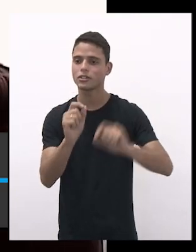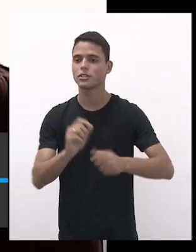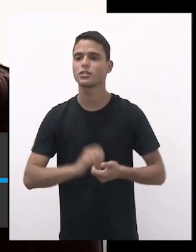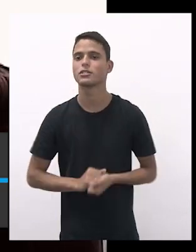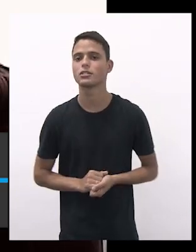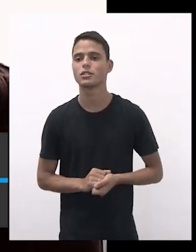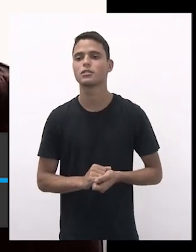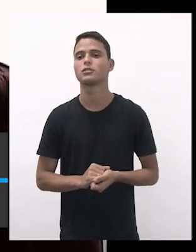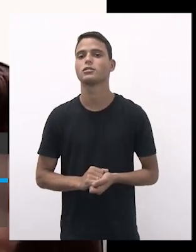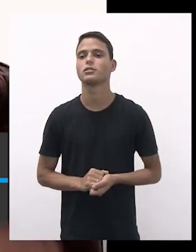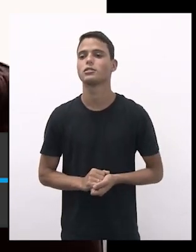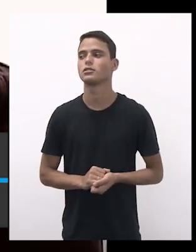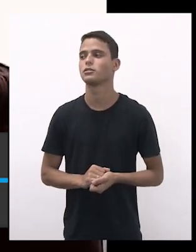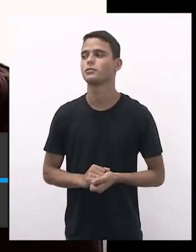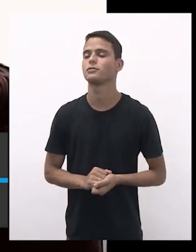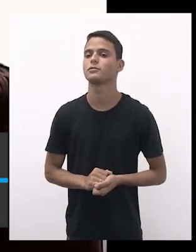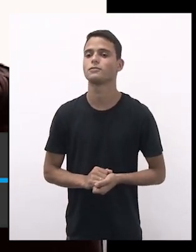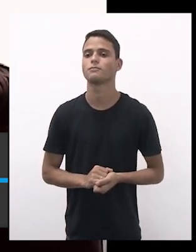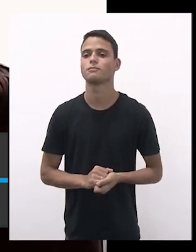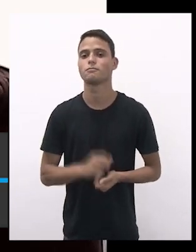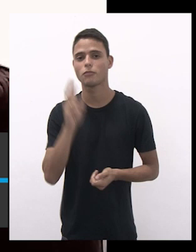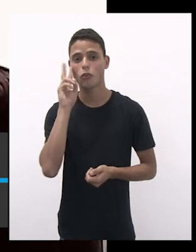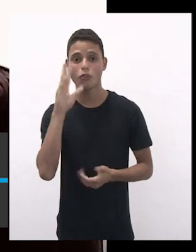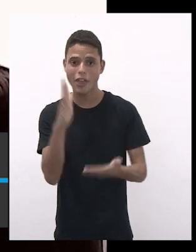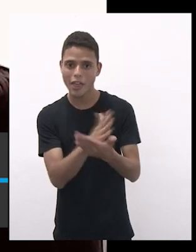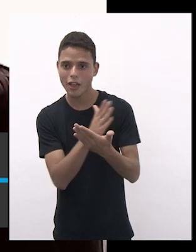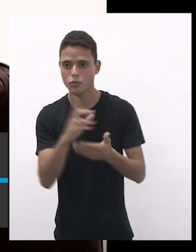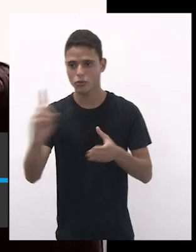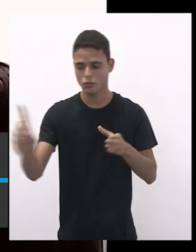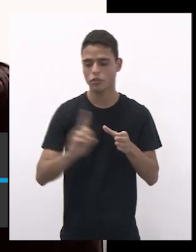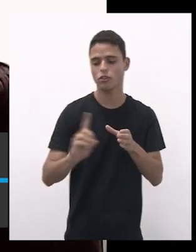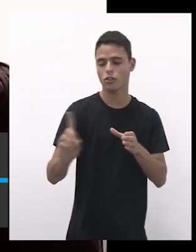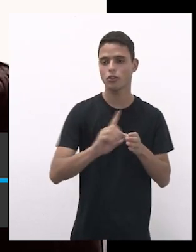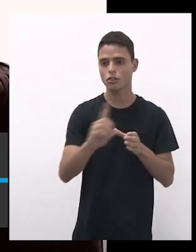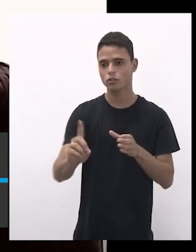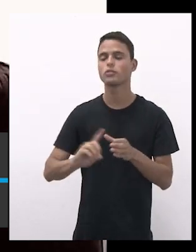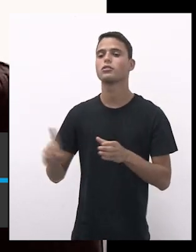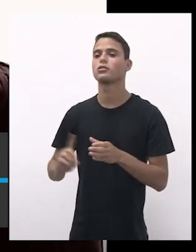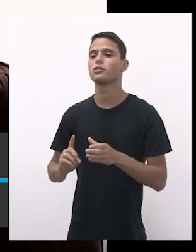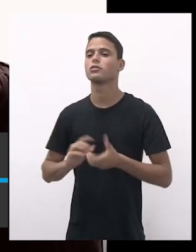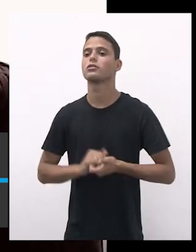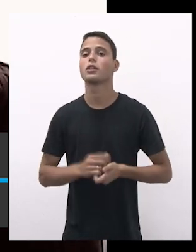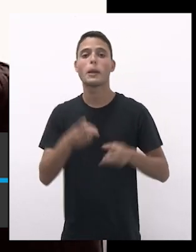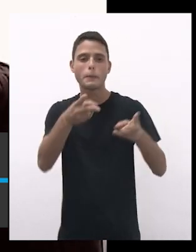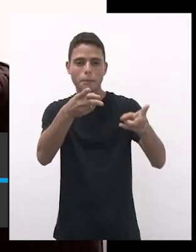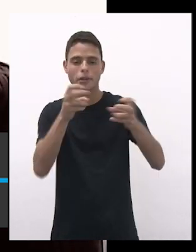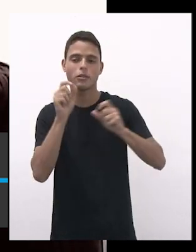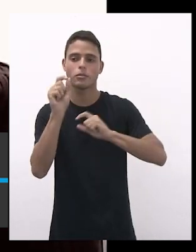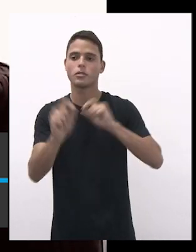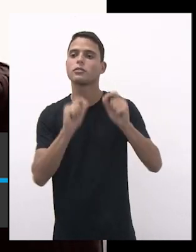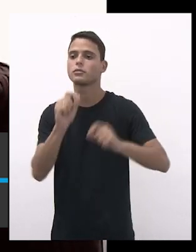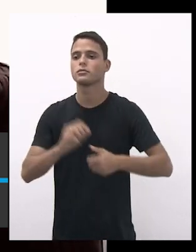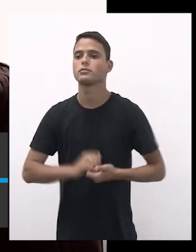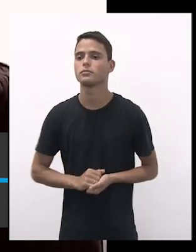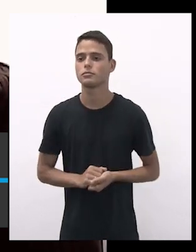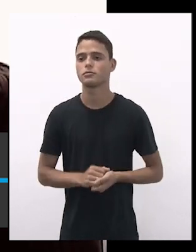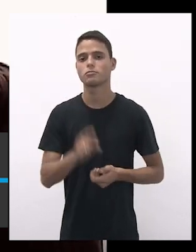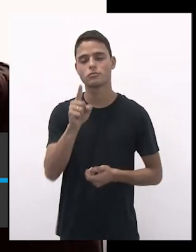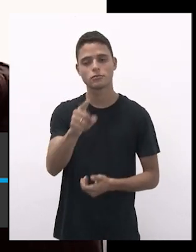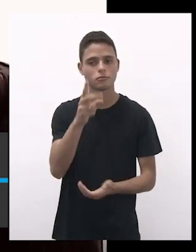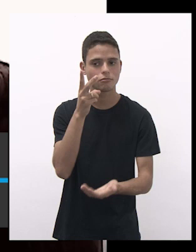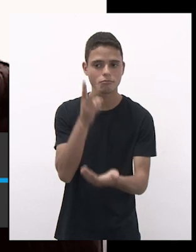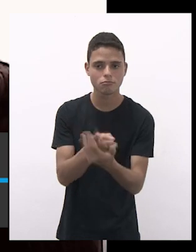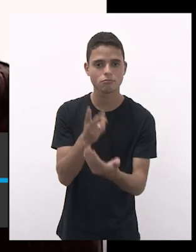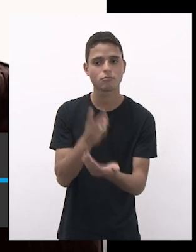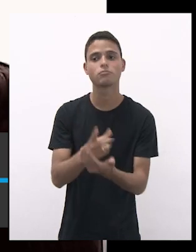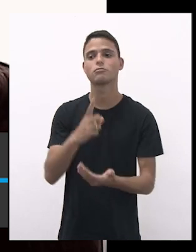alguns dos seus dos encontros, né? E eu percebi que você sempre